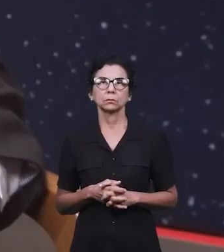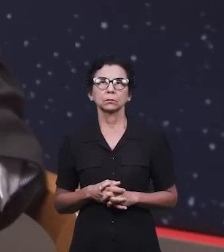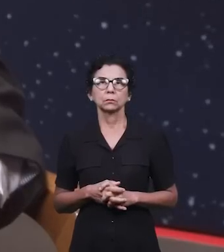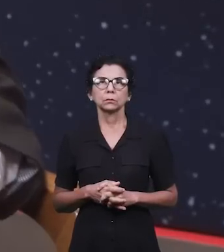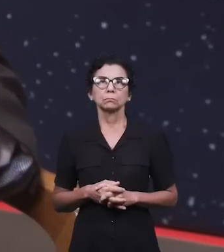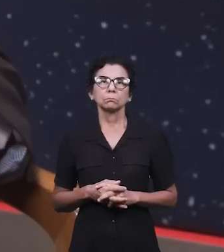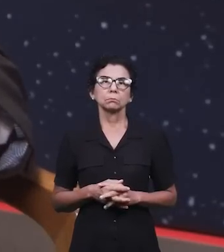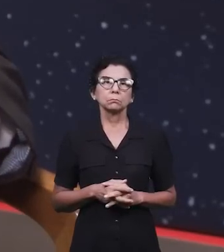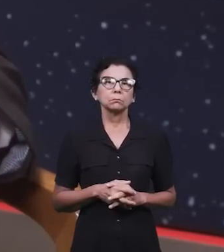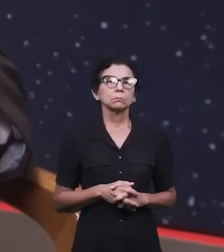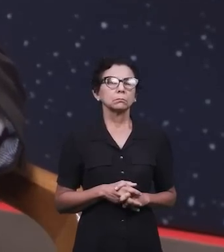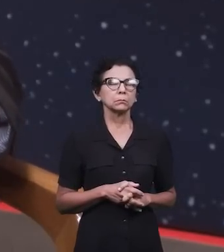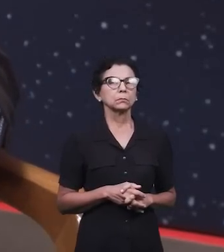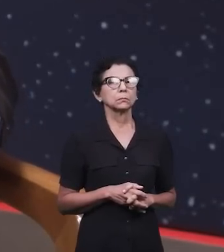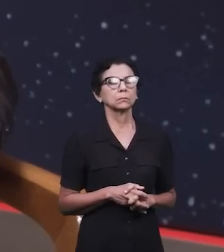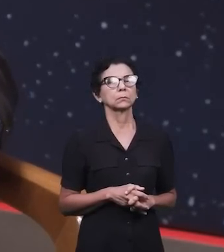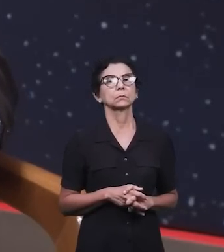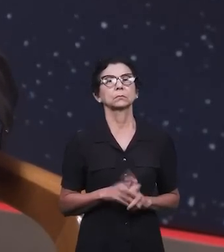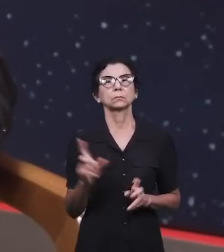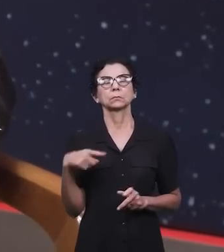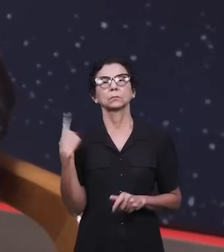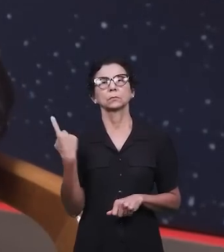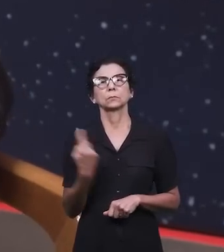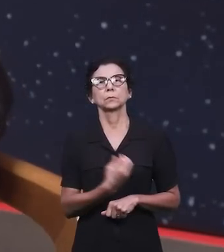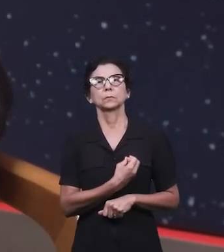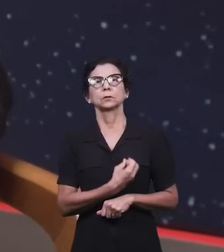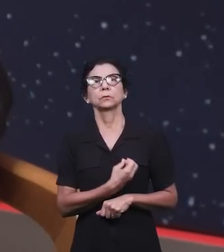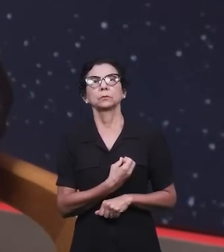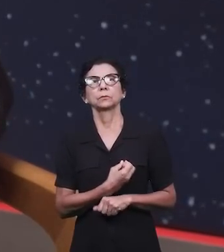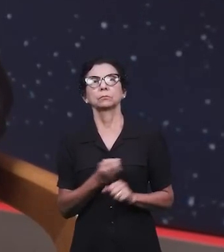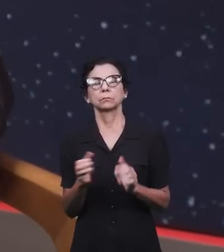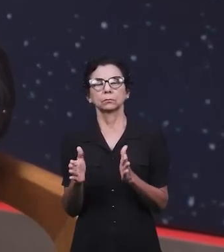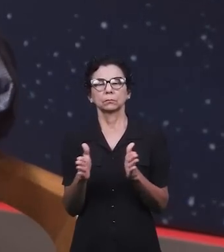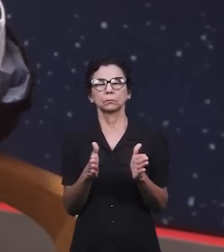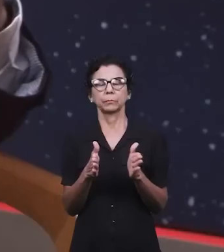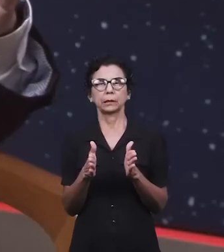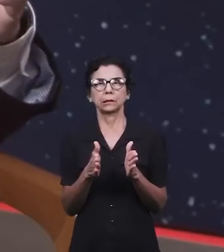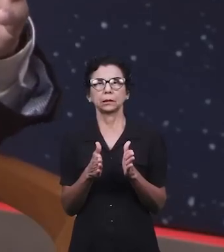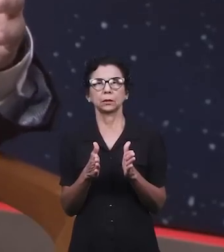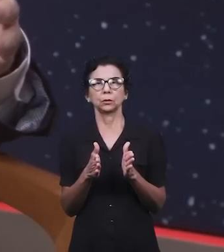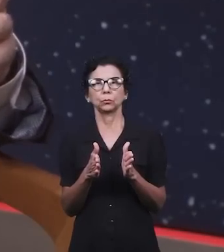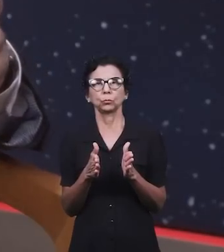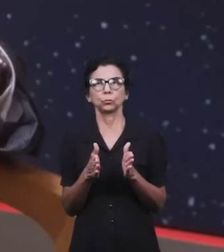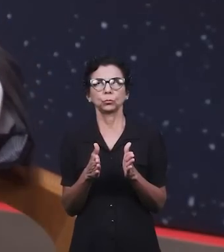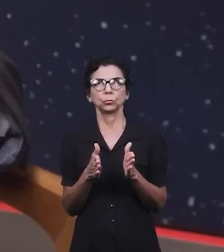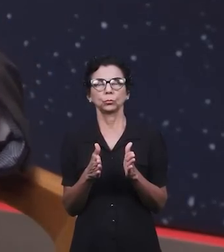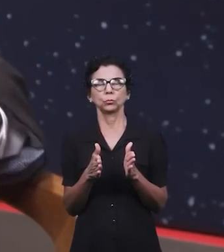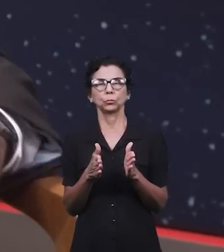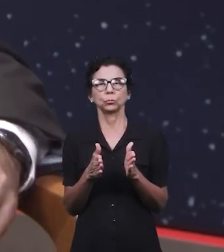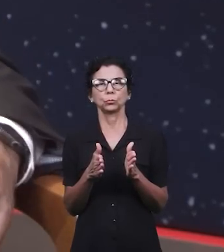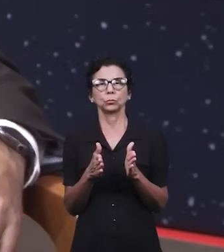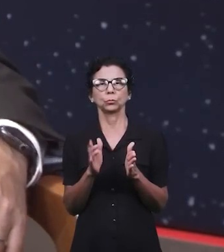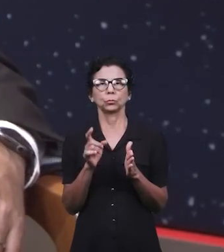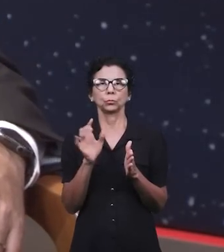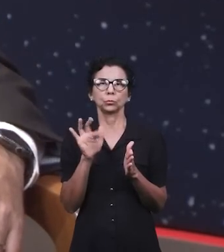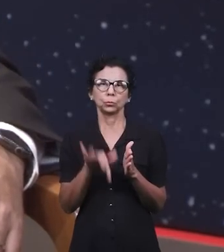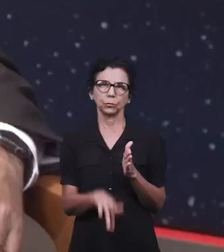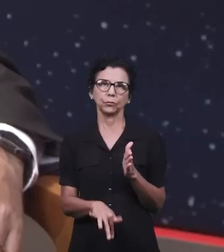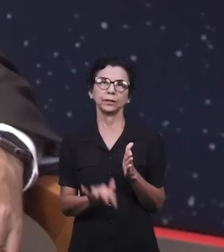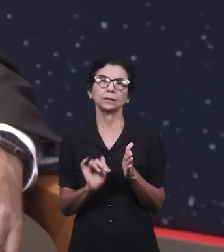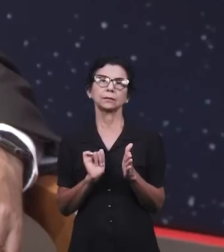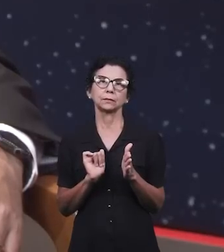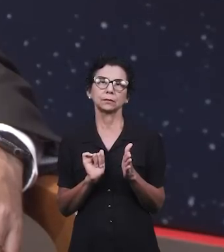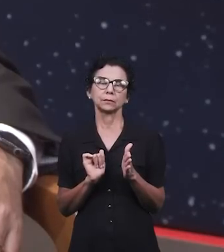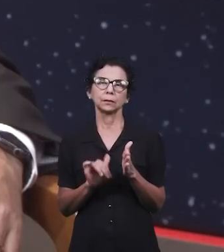estamos justamente vivendo aquela etapa do período final da igreja aqui na Terra.